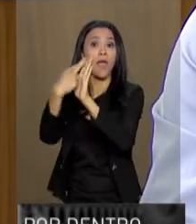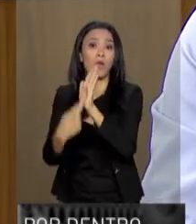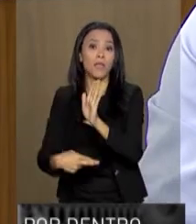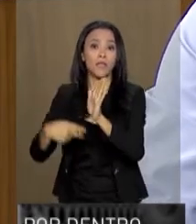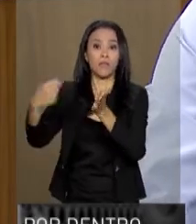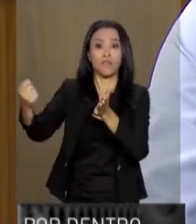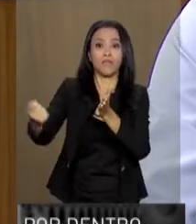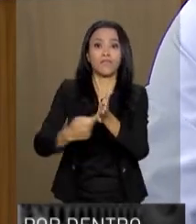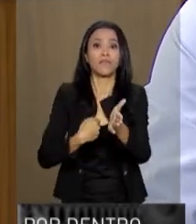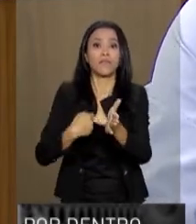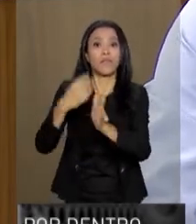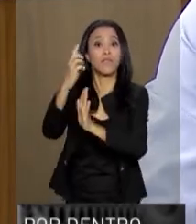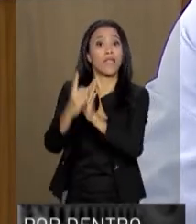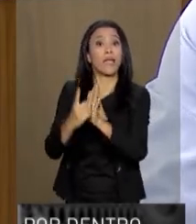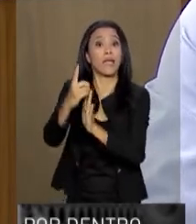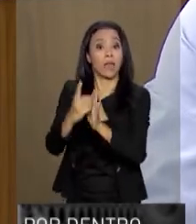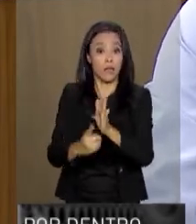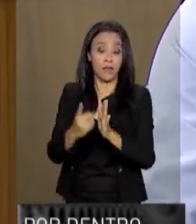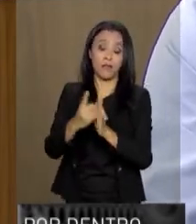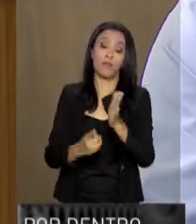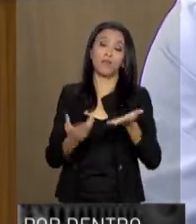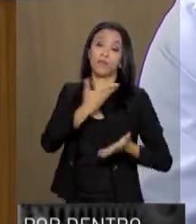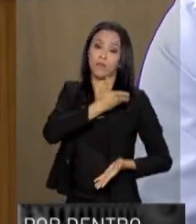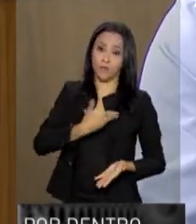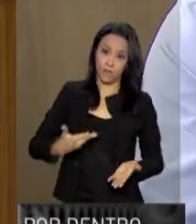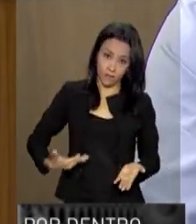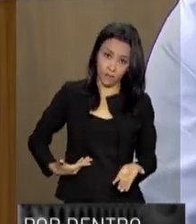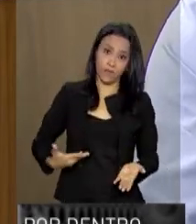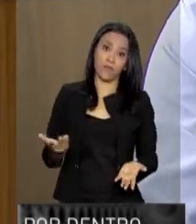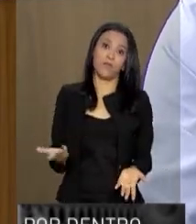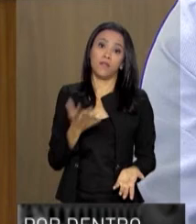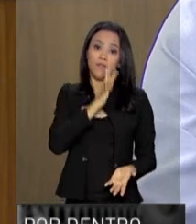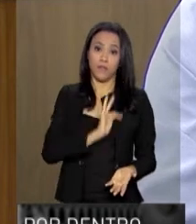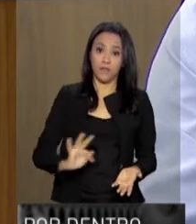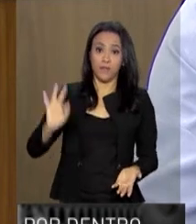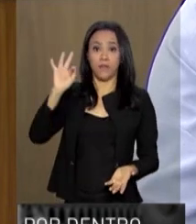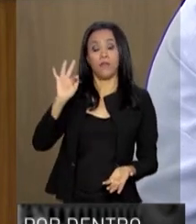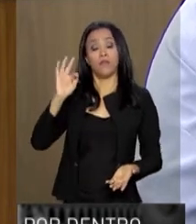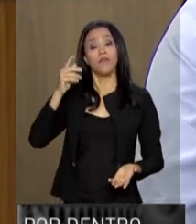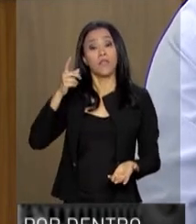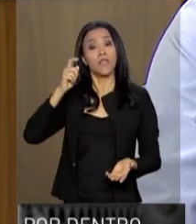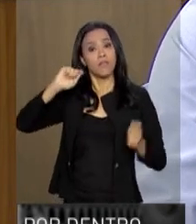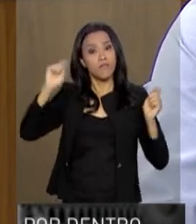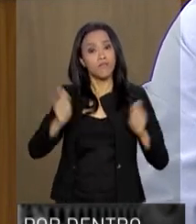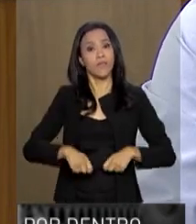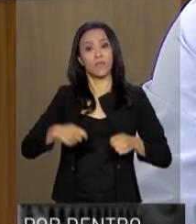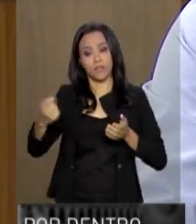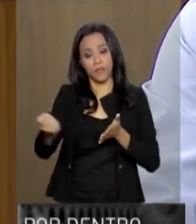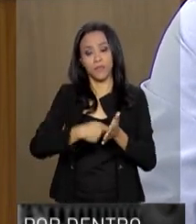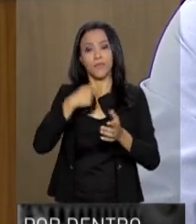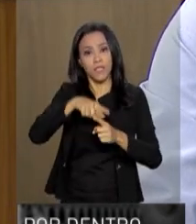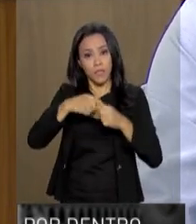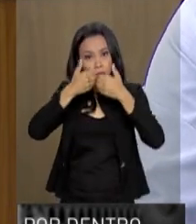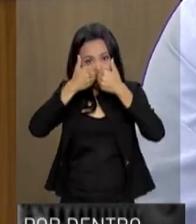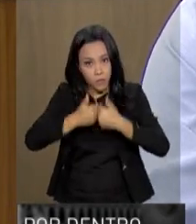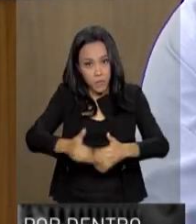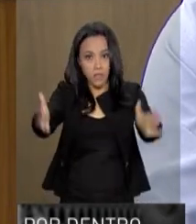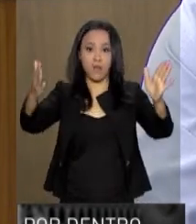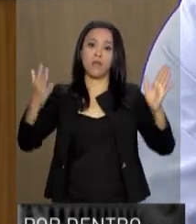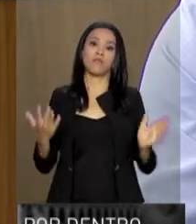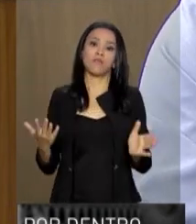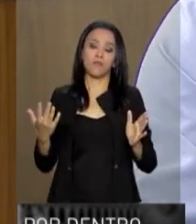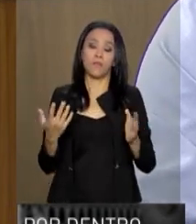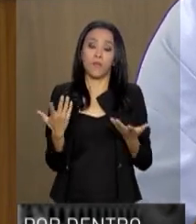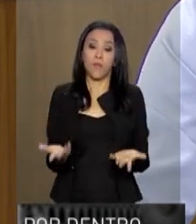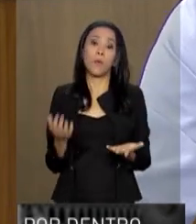decreto da presidência da república para que de fato fosse regulamentado e implantado o presidente michel